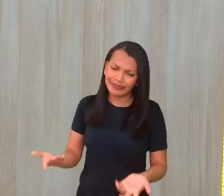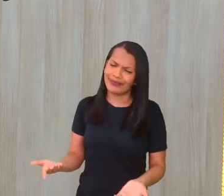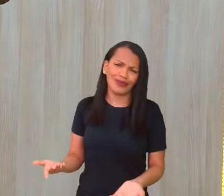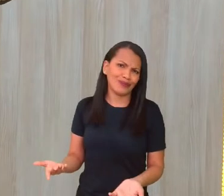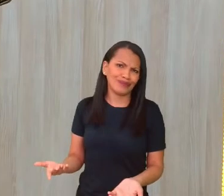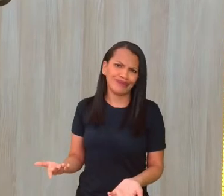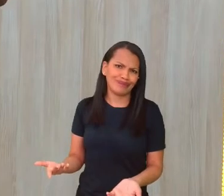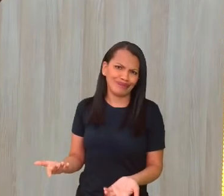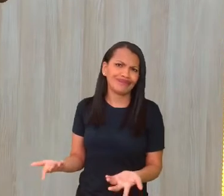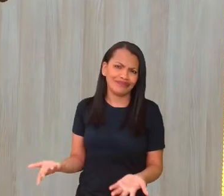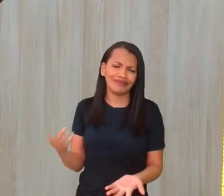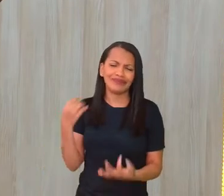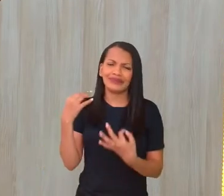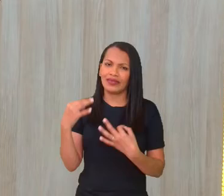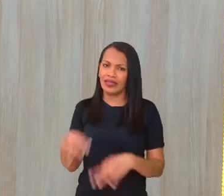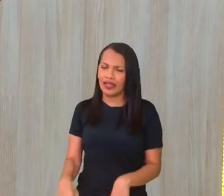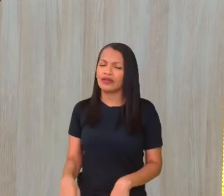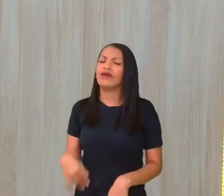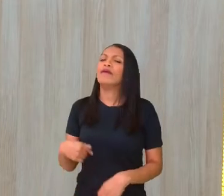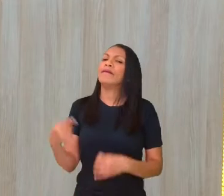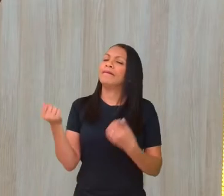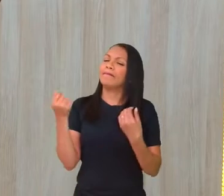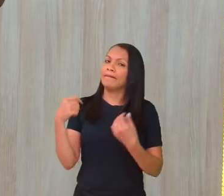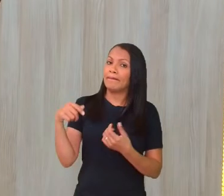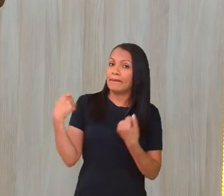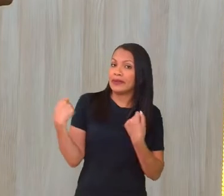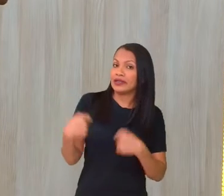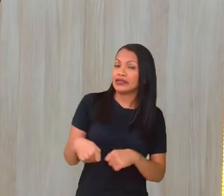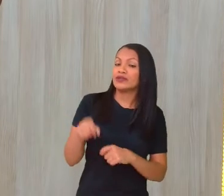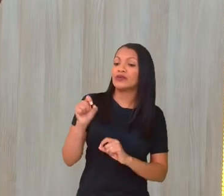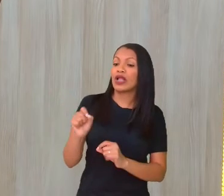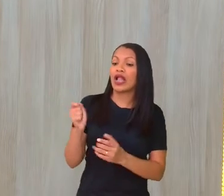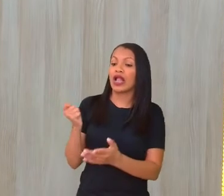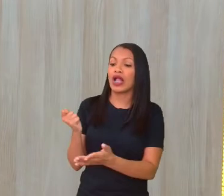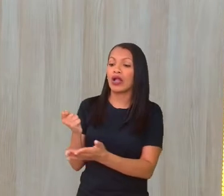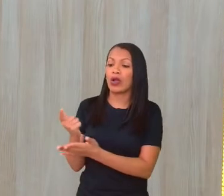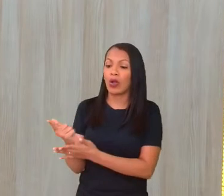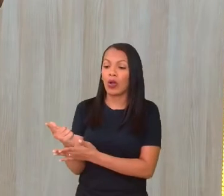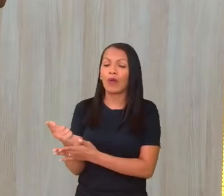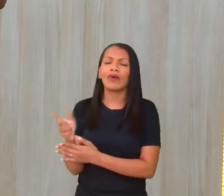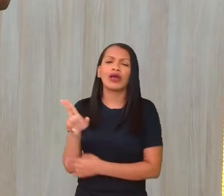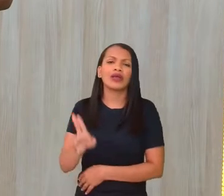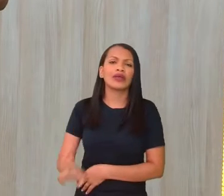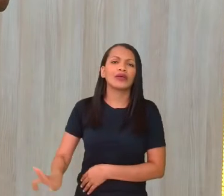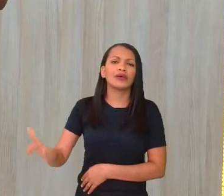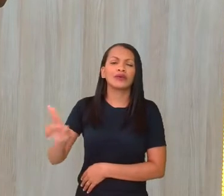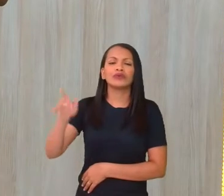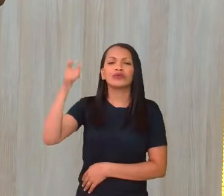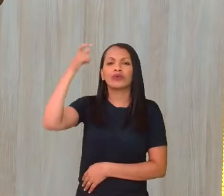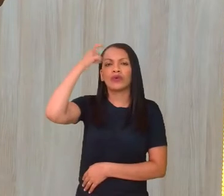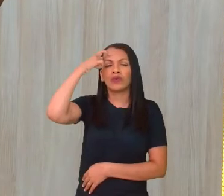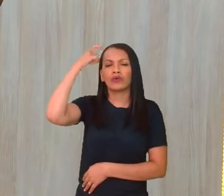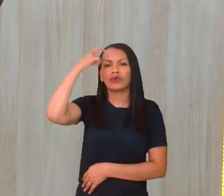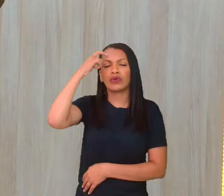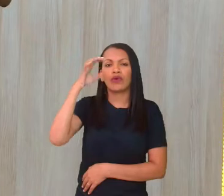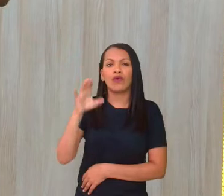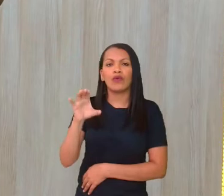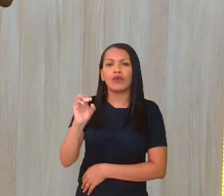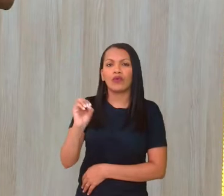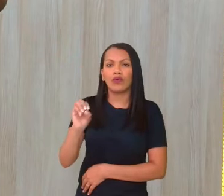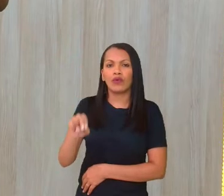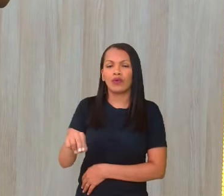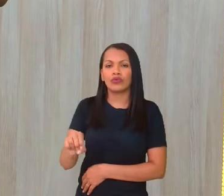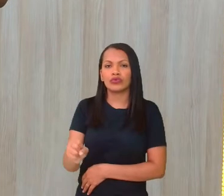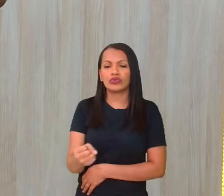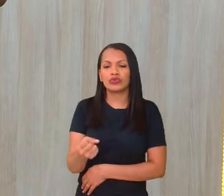de algum lugar. Então o consumo consciente ele é uma das medidas que a gente toma para tentar frear